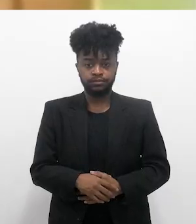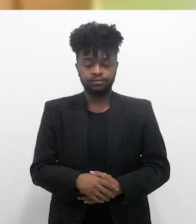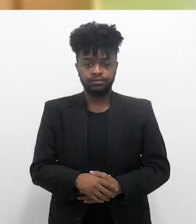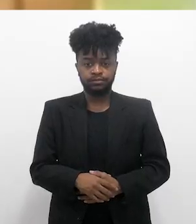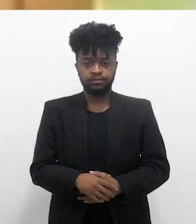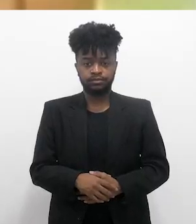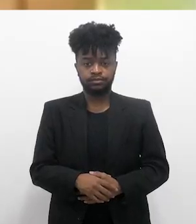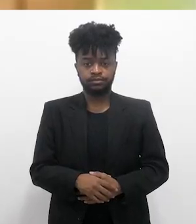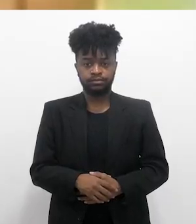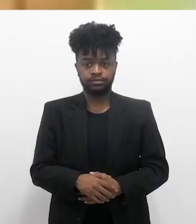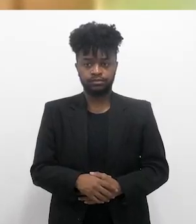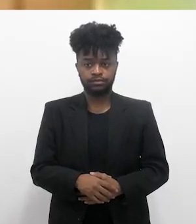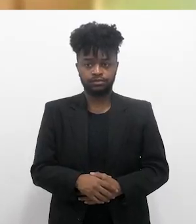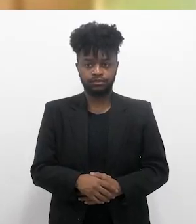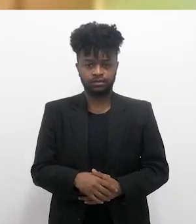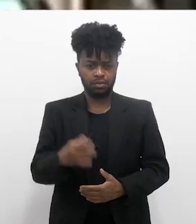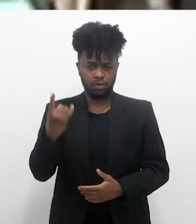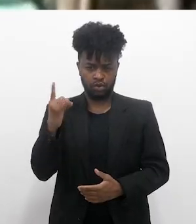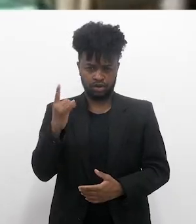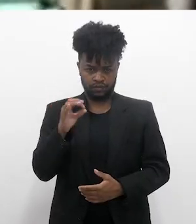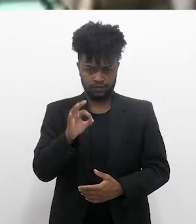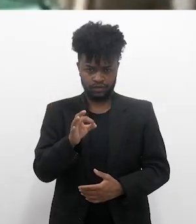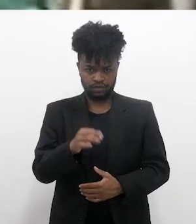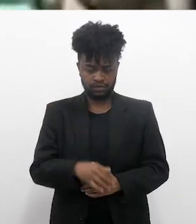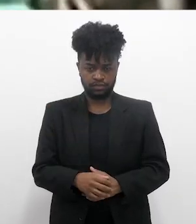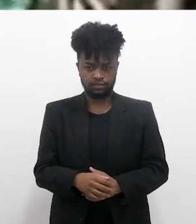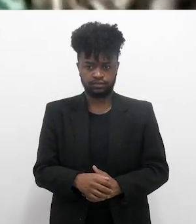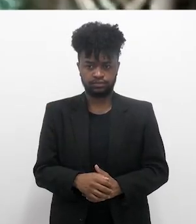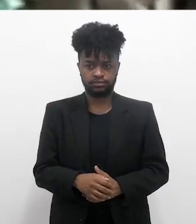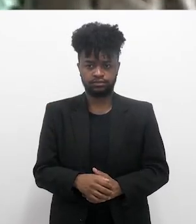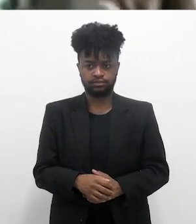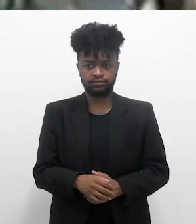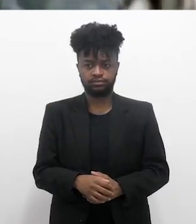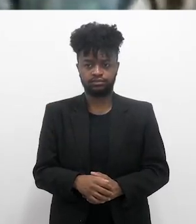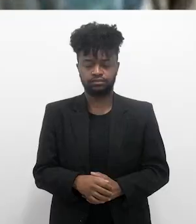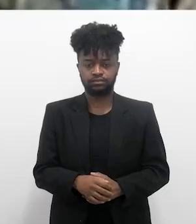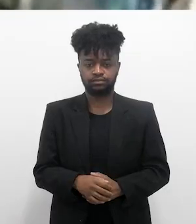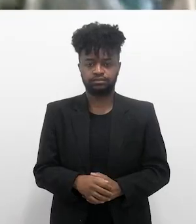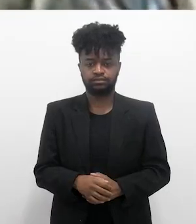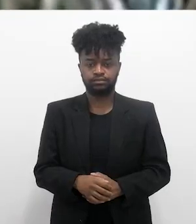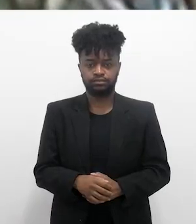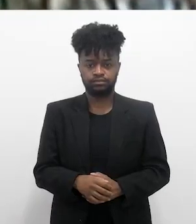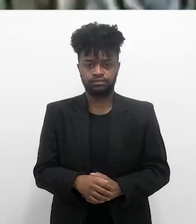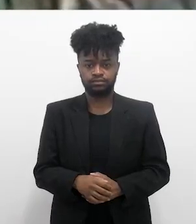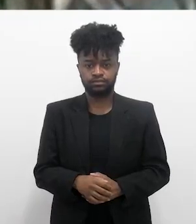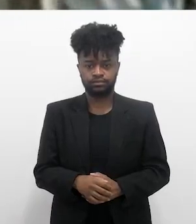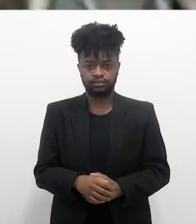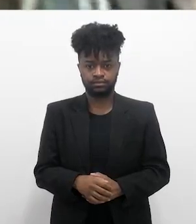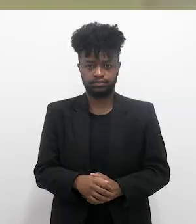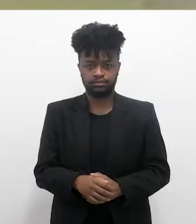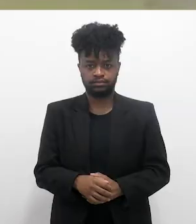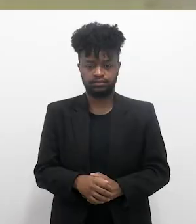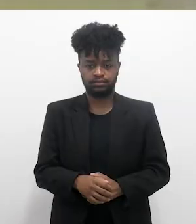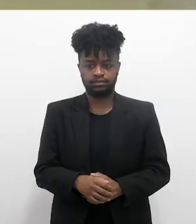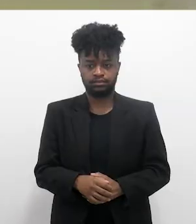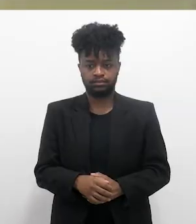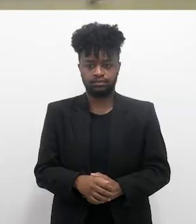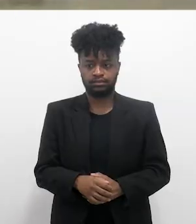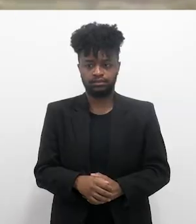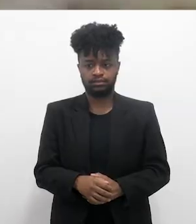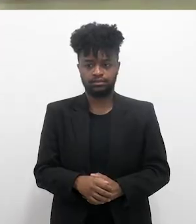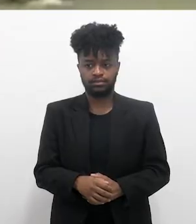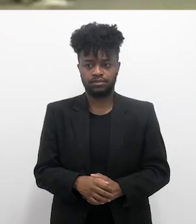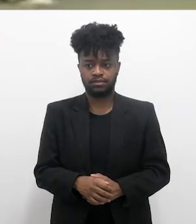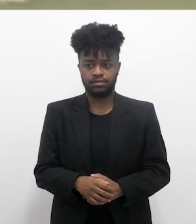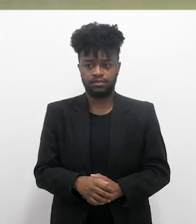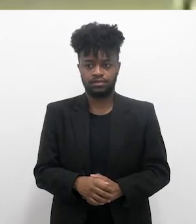qual deles. Bolívia, é isso. Tiro livre. Coloca-se também o árbitro. Prepara-se agora o Zico, atenção. Coloca-se também Éder. Saiu todo mundo, bateu